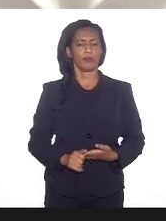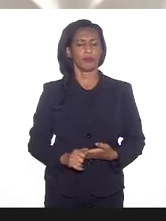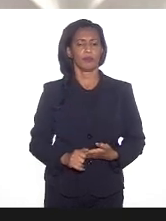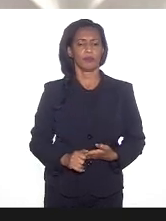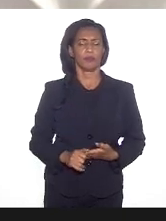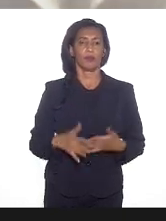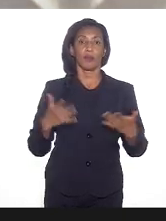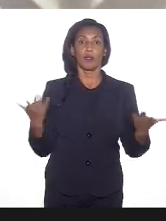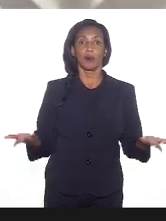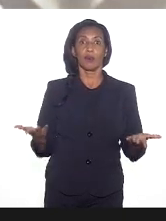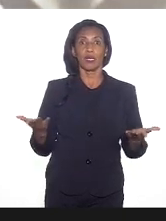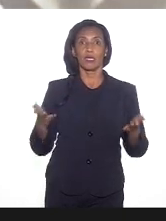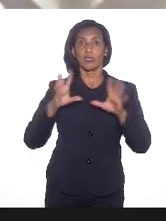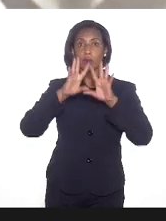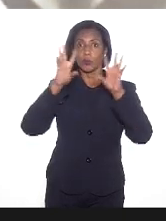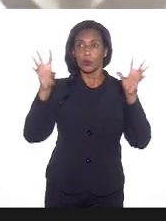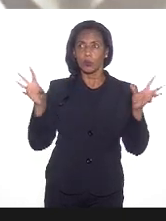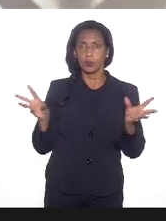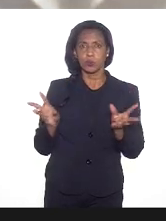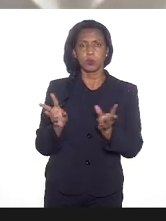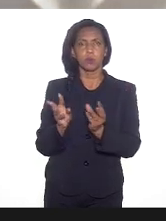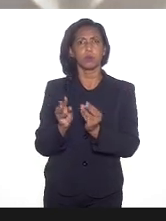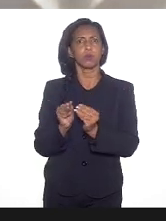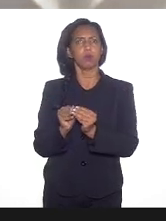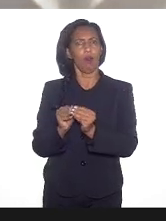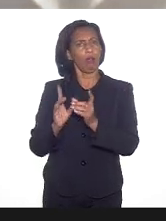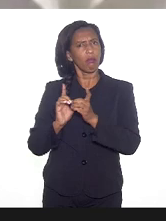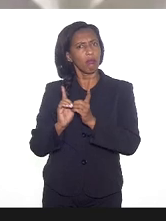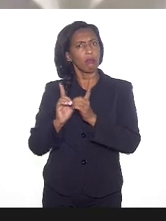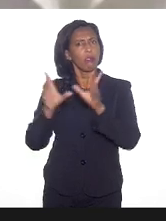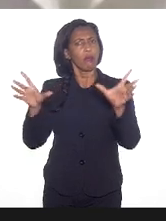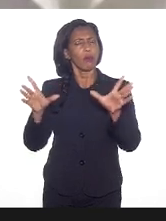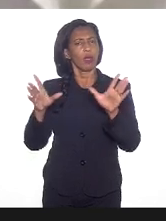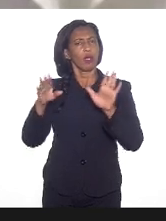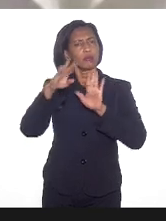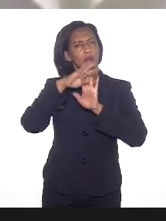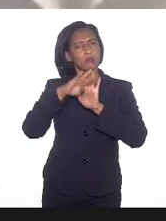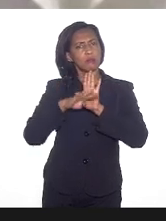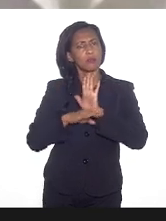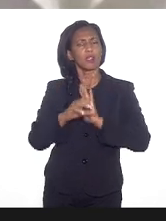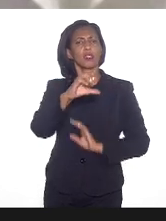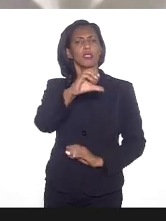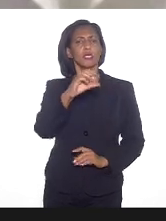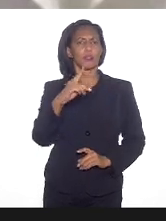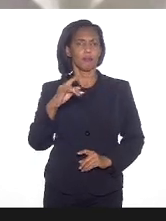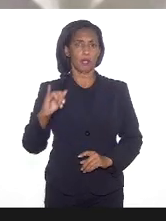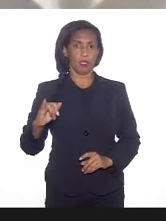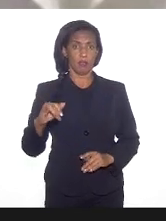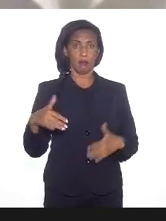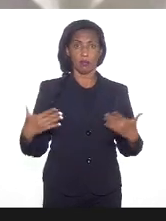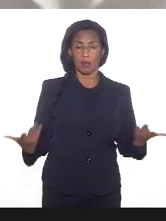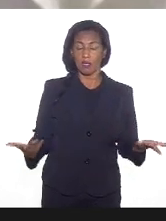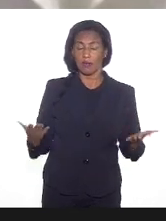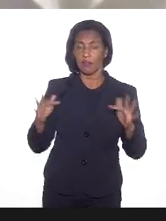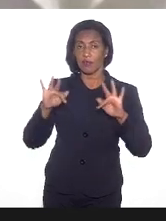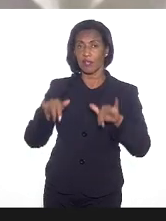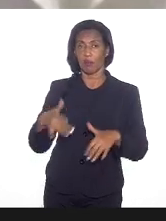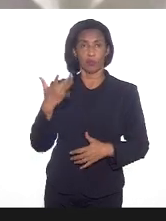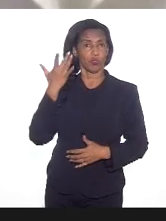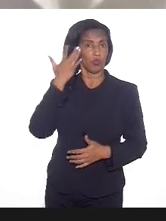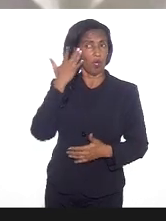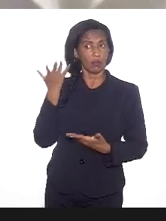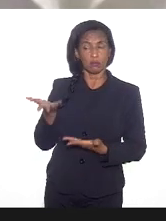para esse perfil amplo e democrático que se construiu nessa CPI. E, finalmente, né, acho que